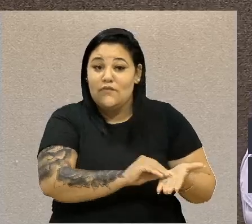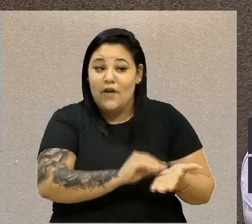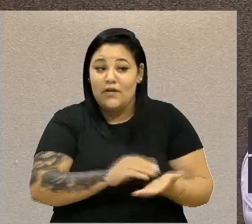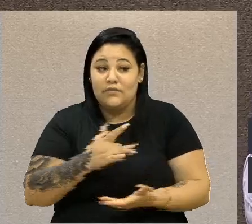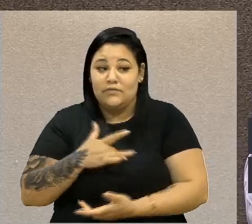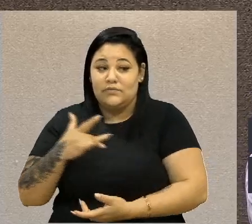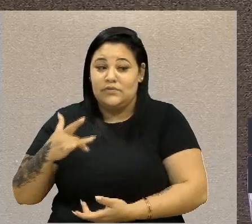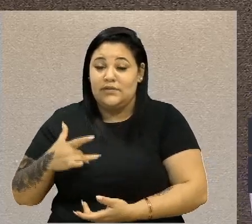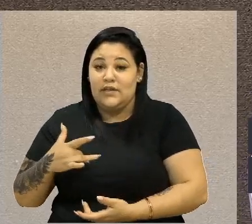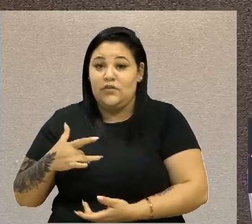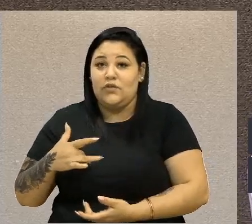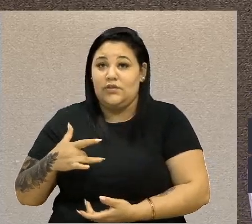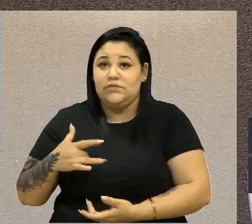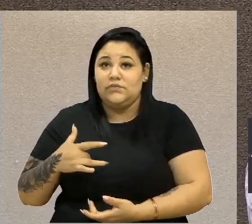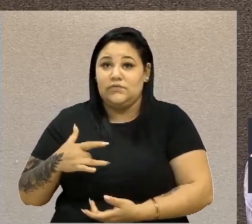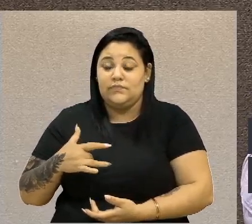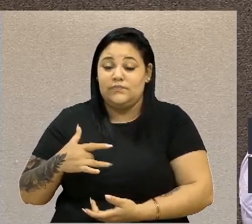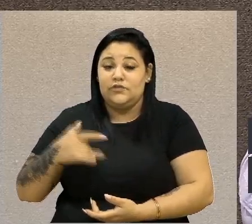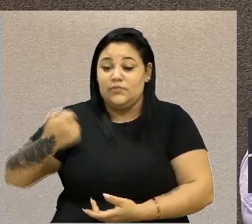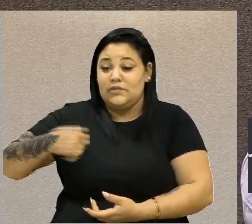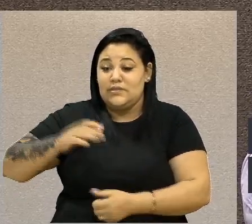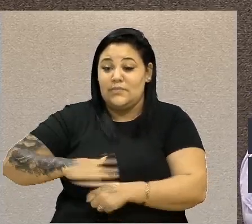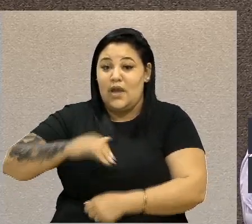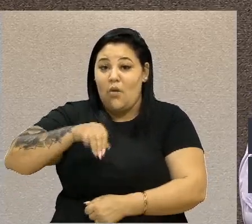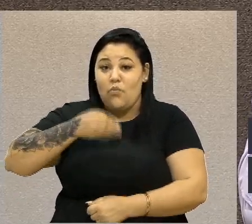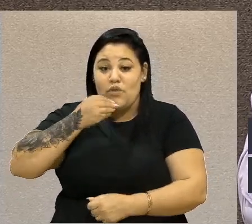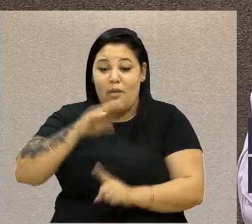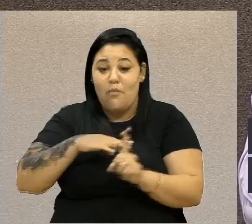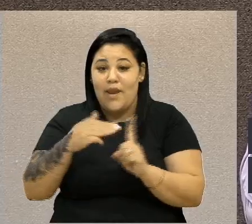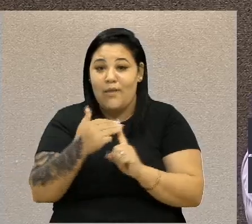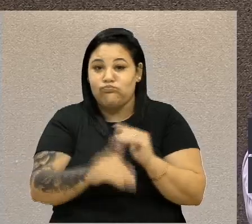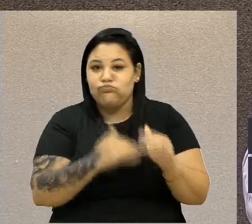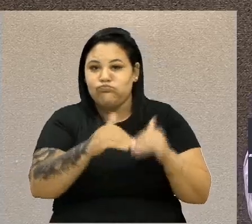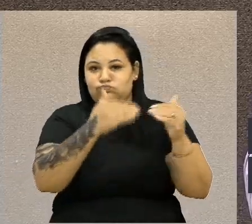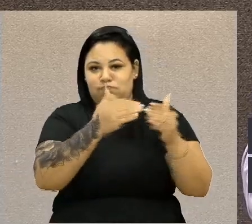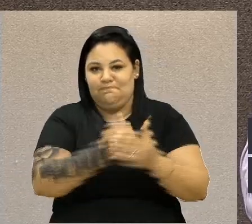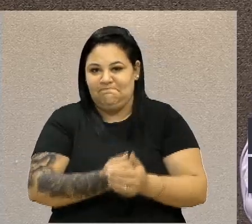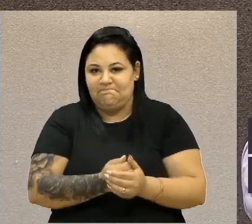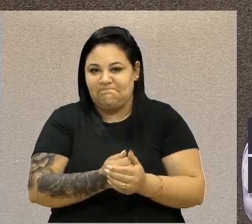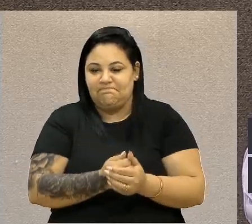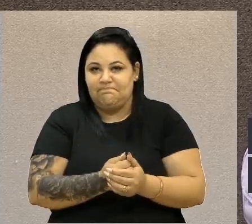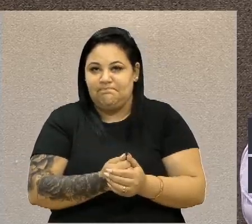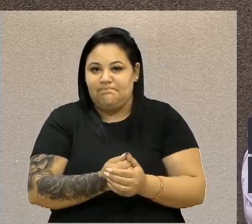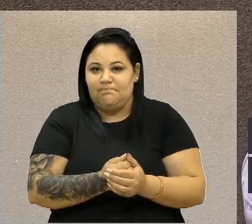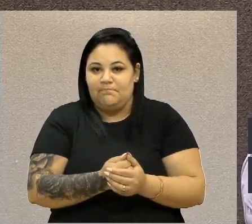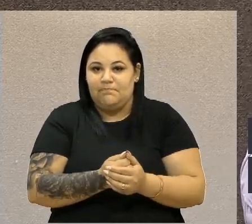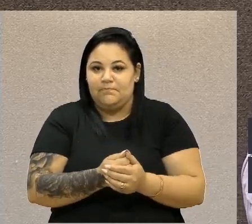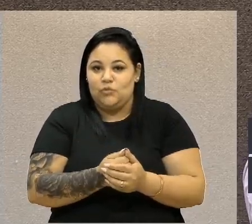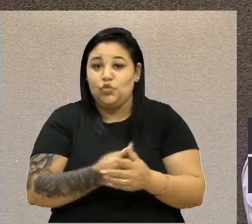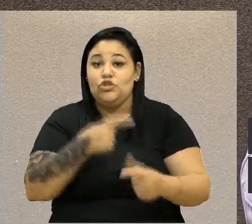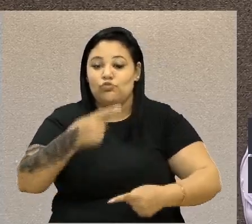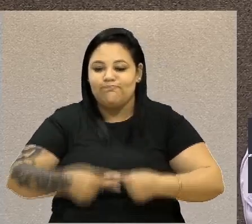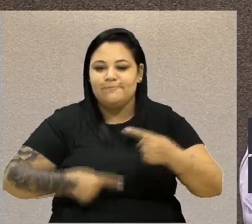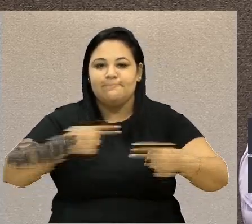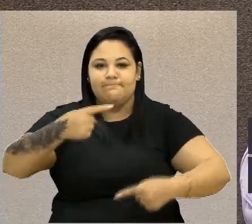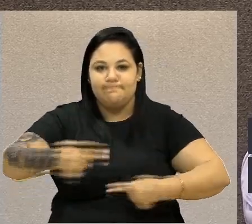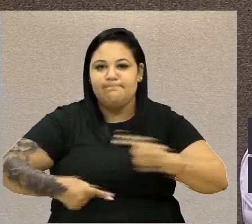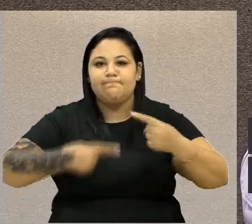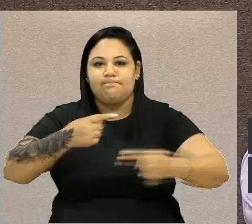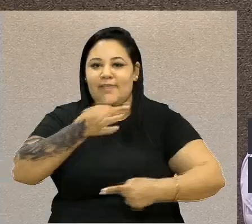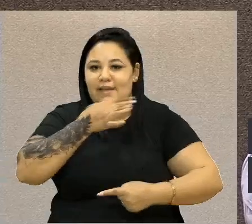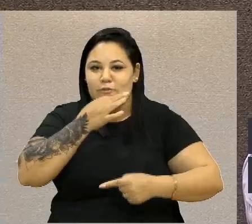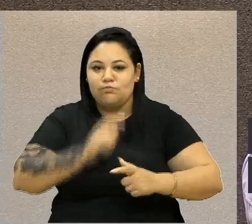falta, mas a gente tem que possibilitar que o mercado ande, possibilitar que a roda gire, possibilitar que Caxias